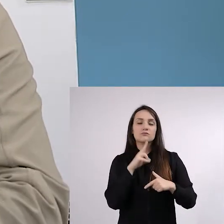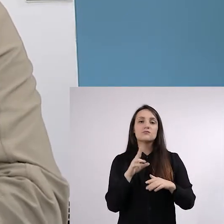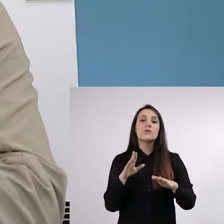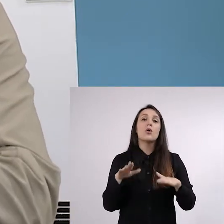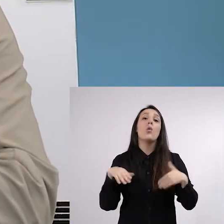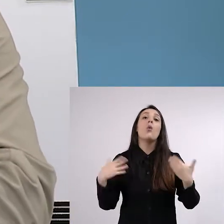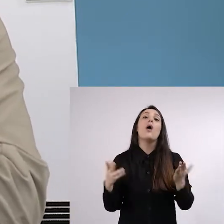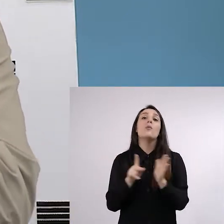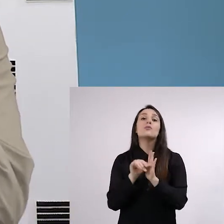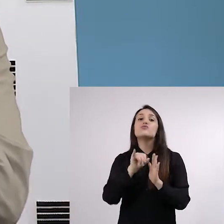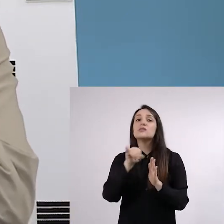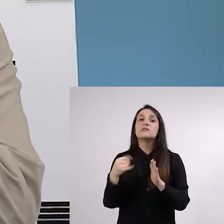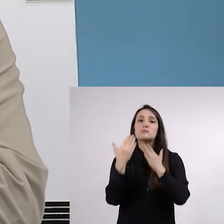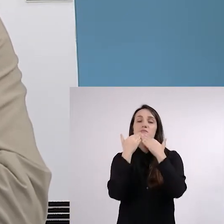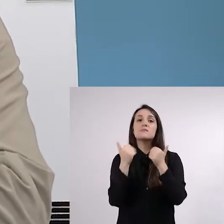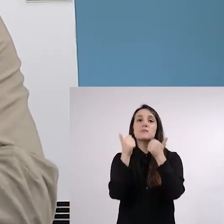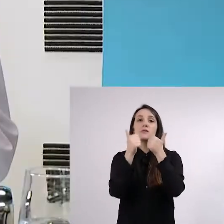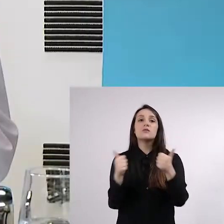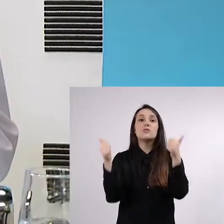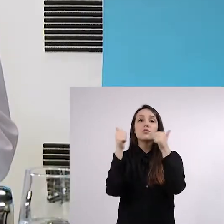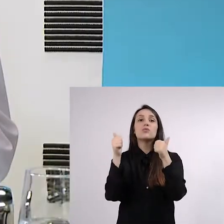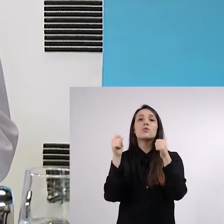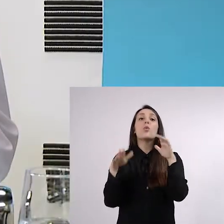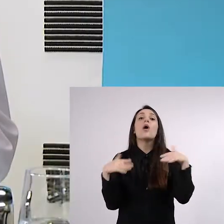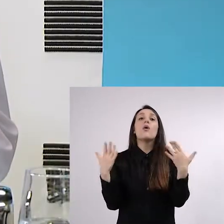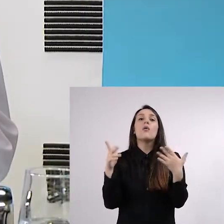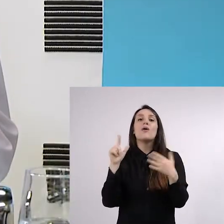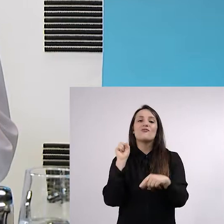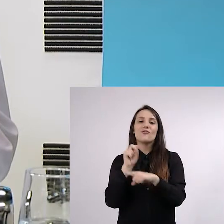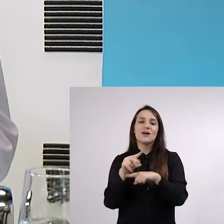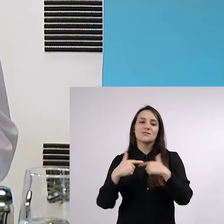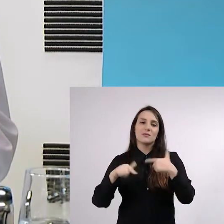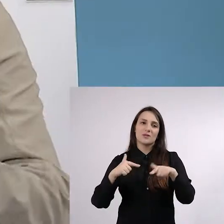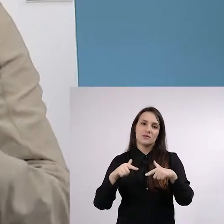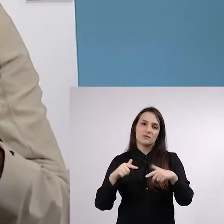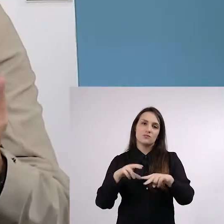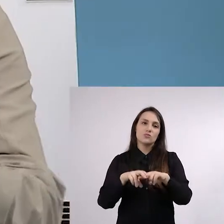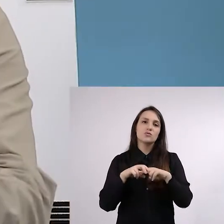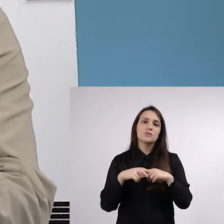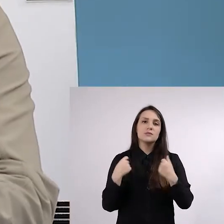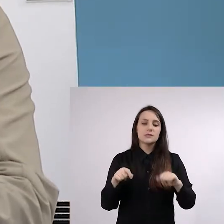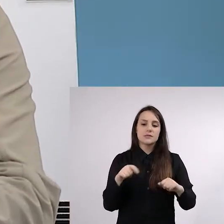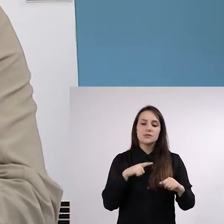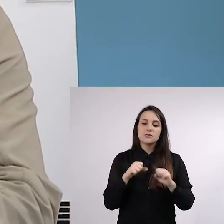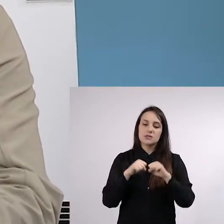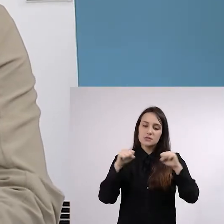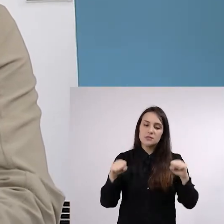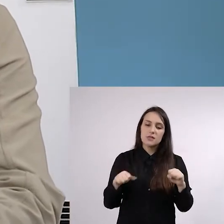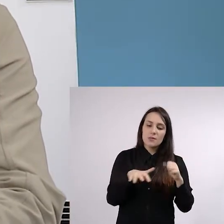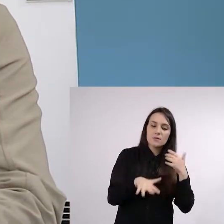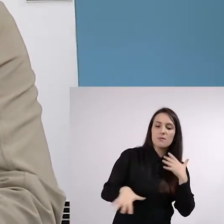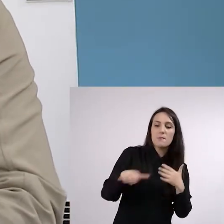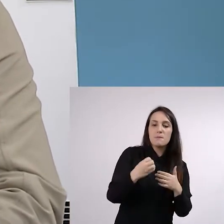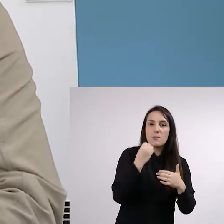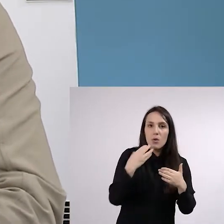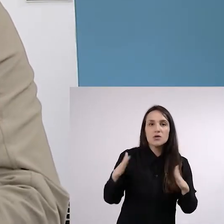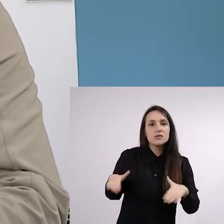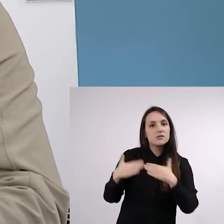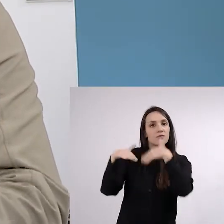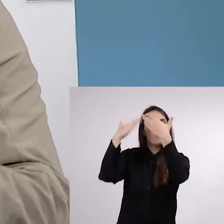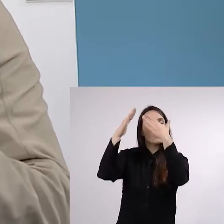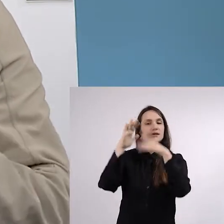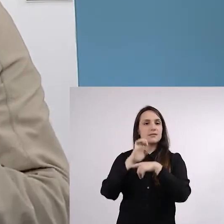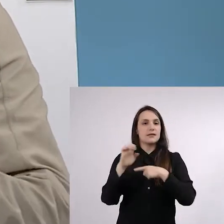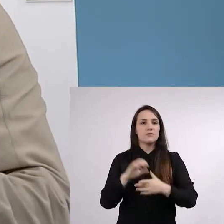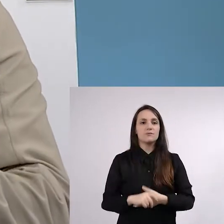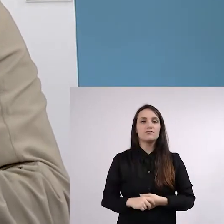que o maior programa social que pode existir é o emprego. E para isso a gente tem que criar um ambiente propício ao desenvolvimento. O governo do